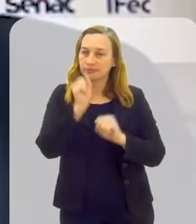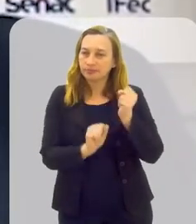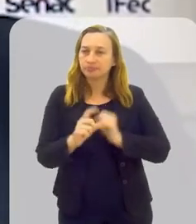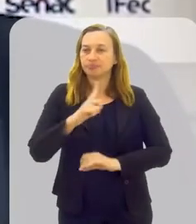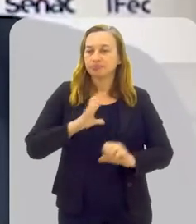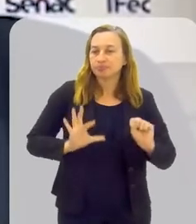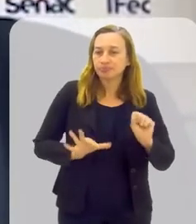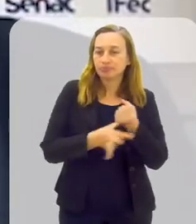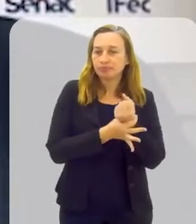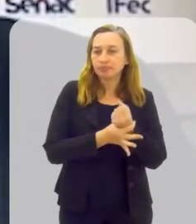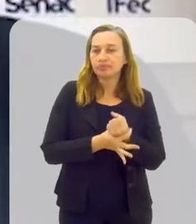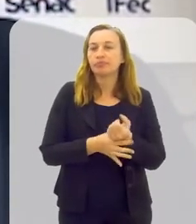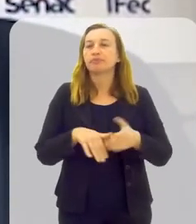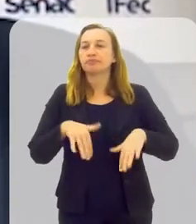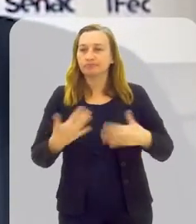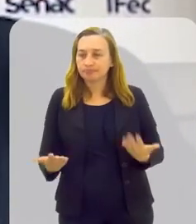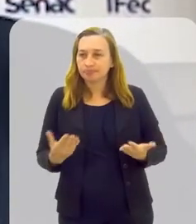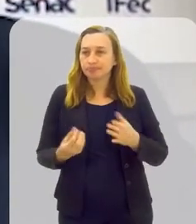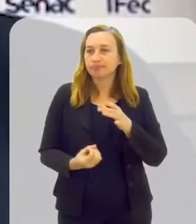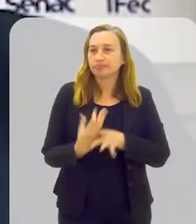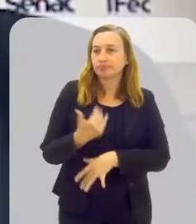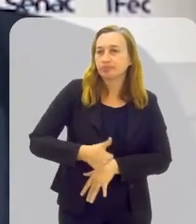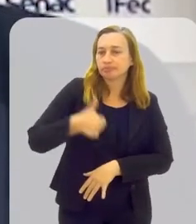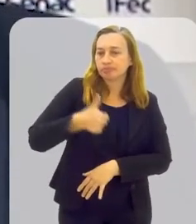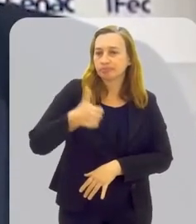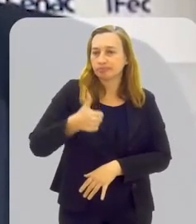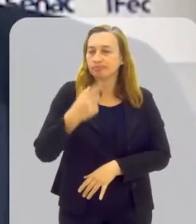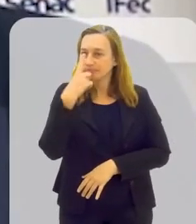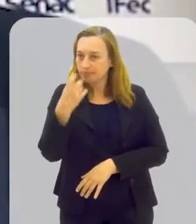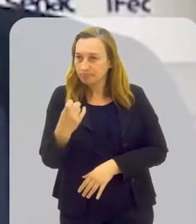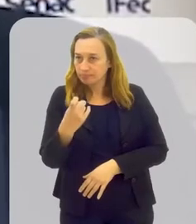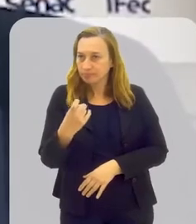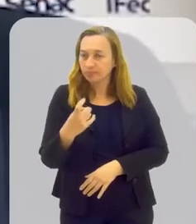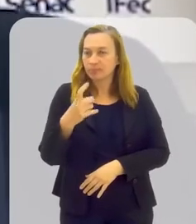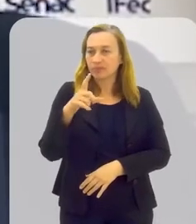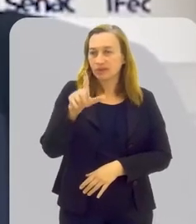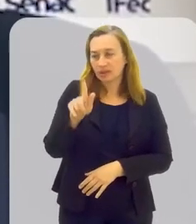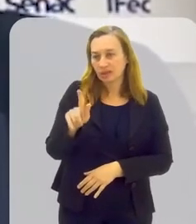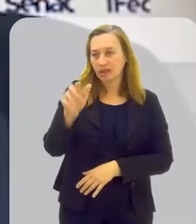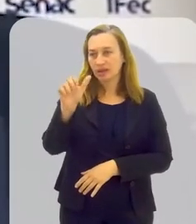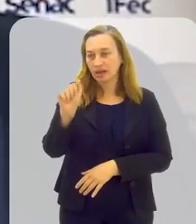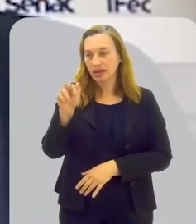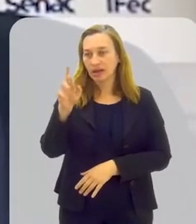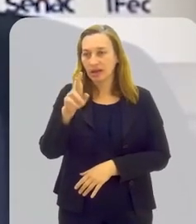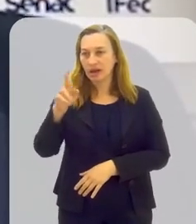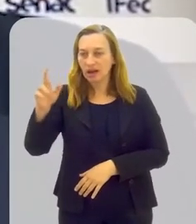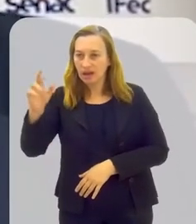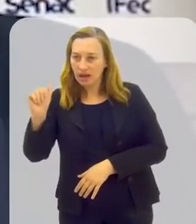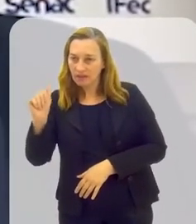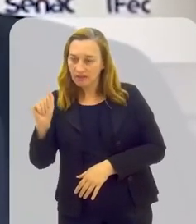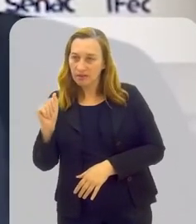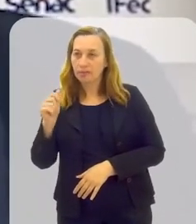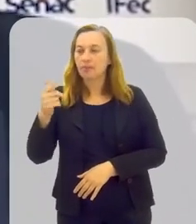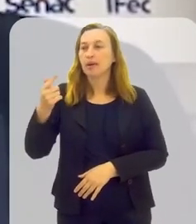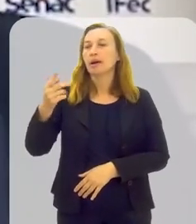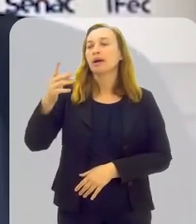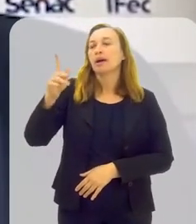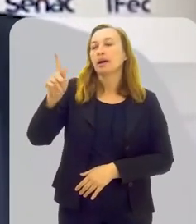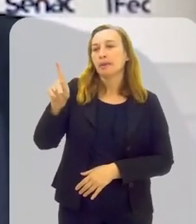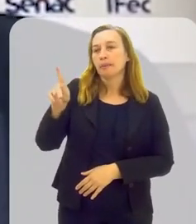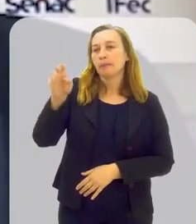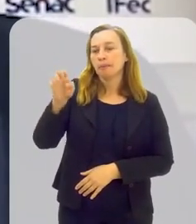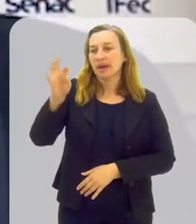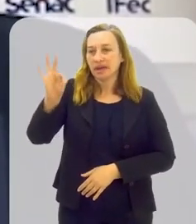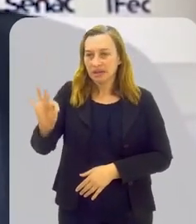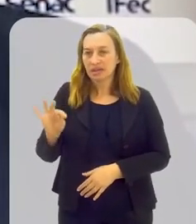que também gerasse essa segurança Então a partir daí a gente criou um primeiro nicho que foram as garrafas PET então Nós criamos o programa Repete